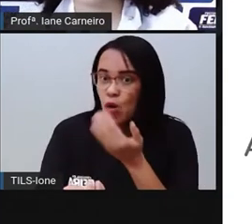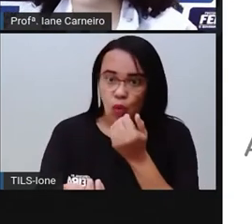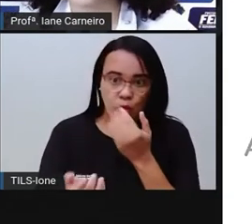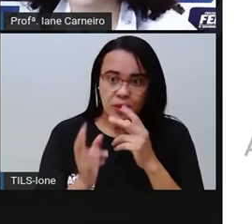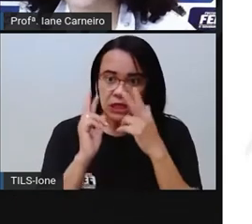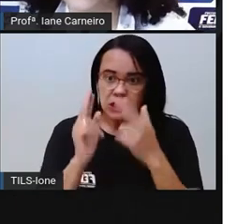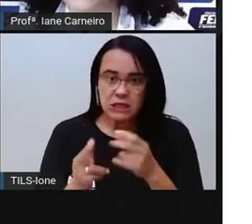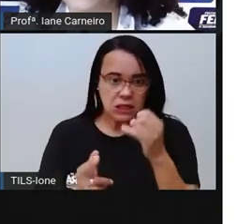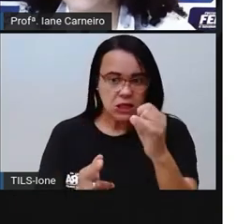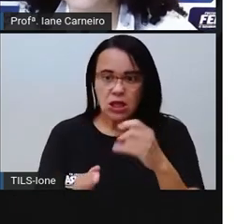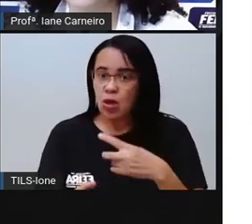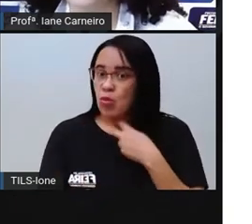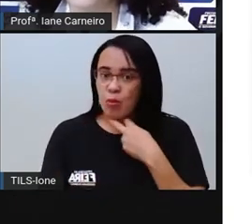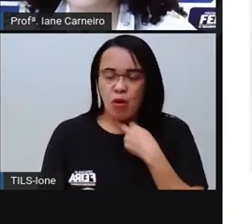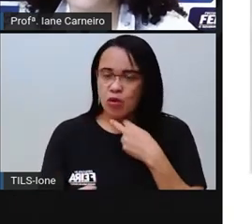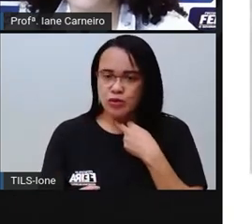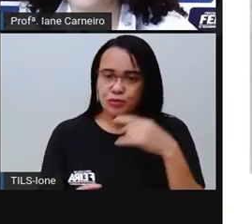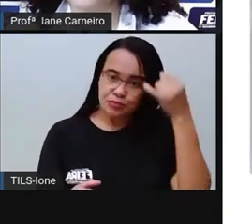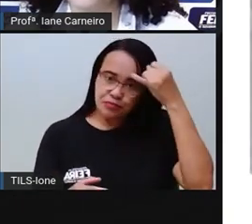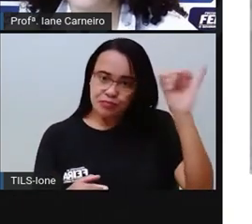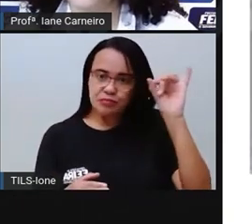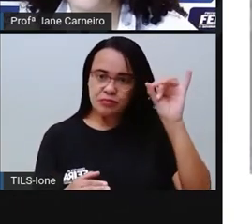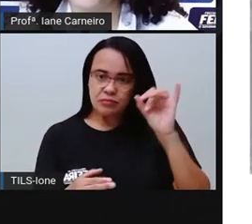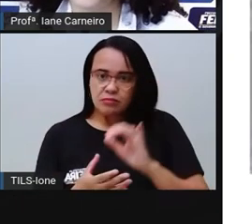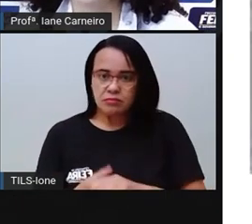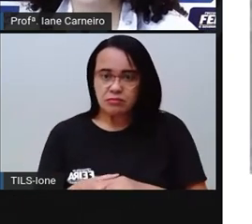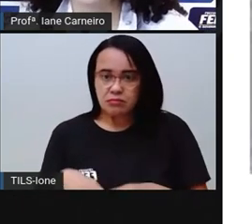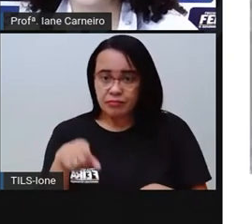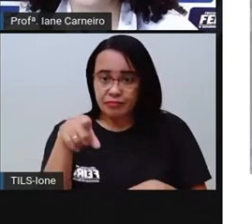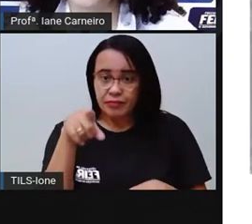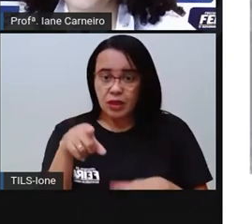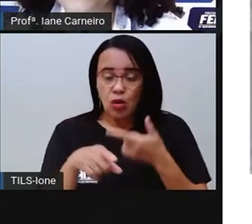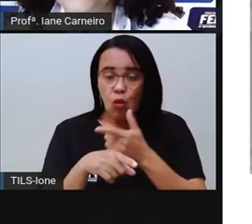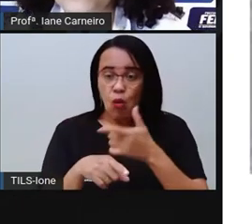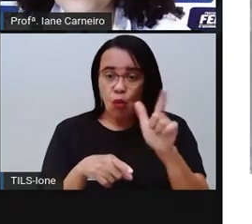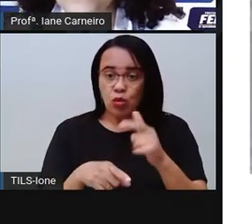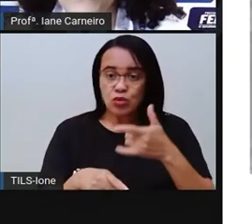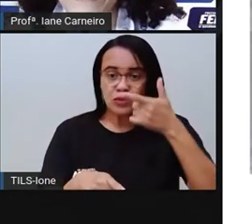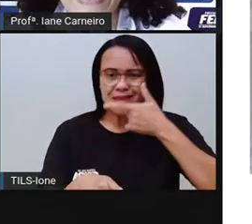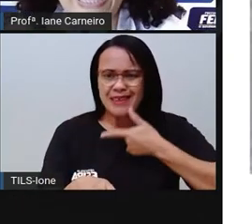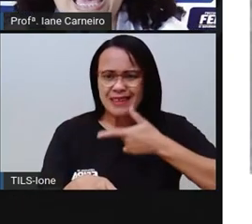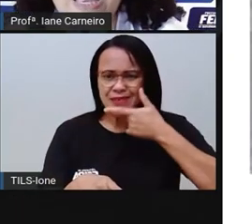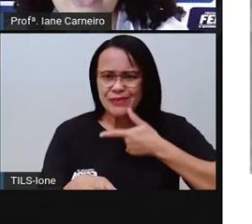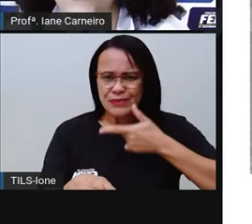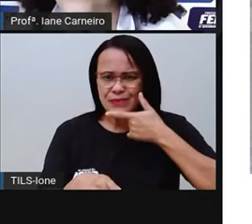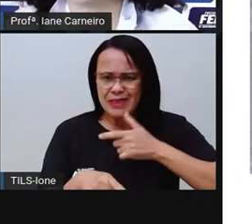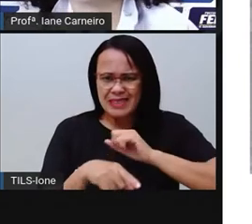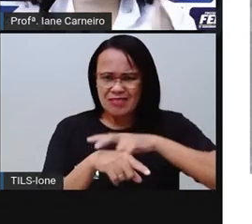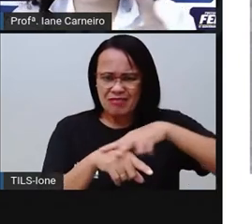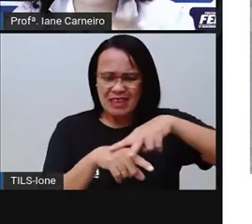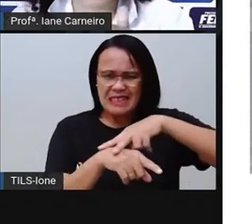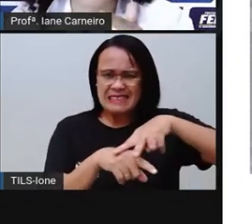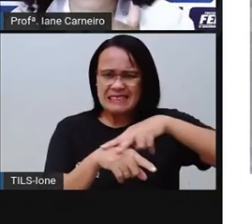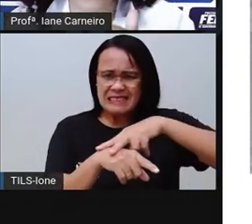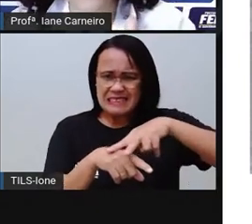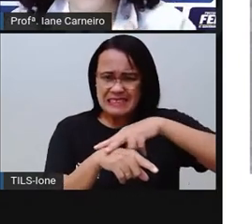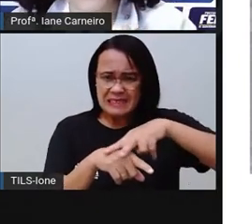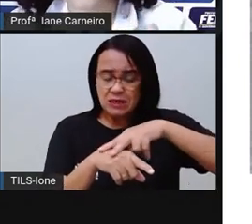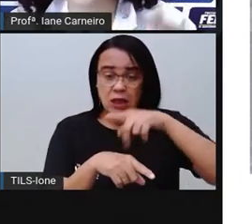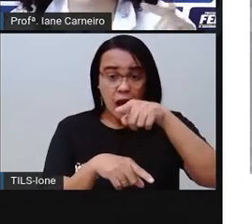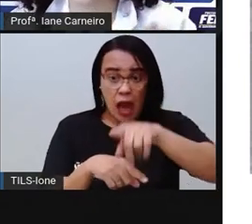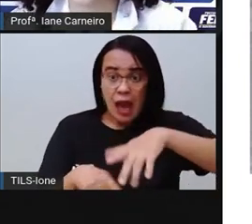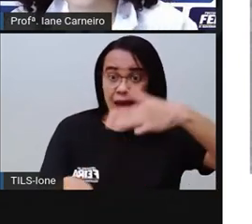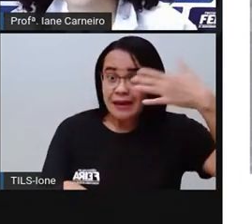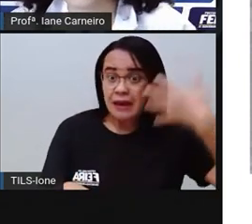joia? Então, ó, outro tipo de fungo, ó, gente, no queijo. E esse queijo é caro, viu? Tem